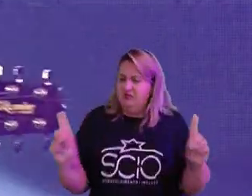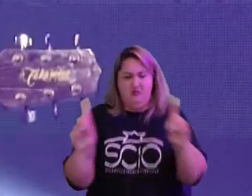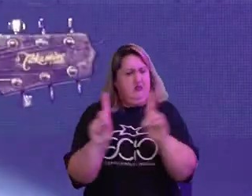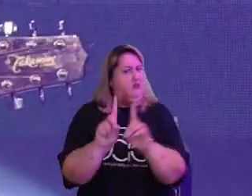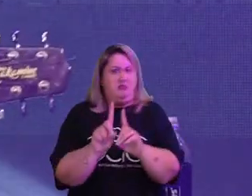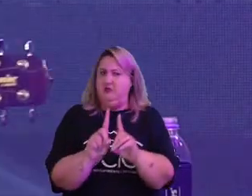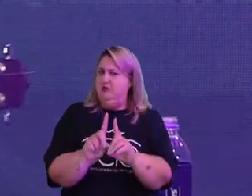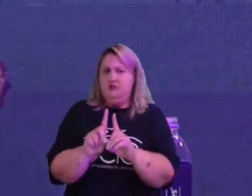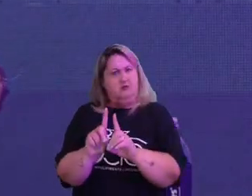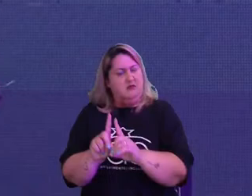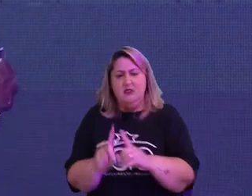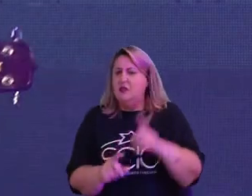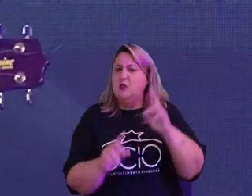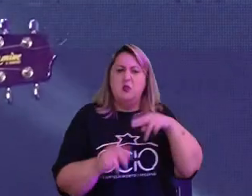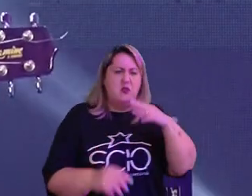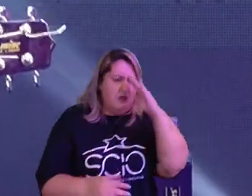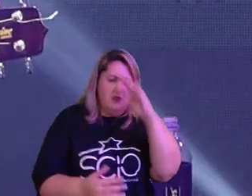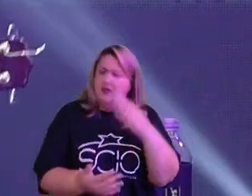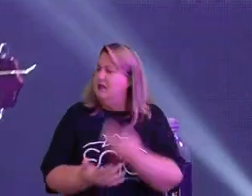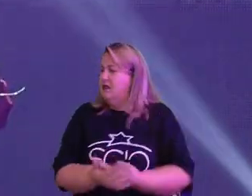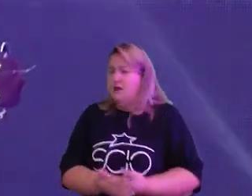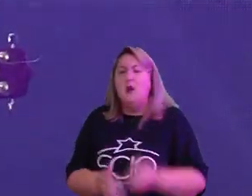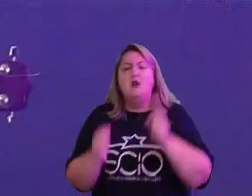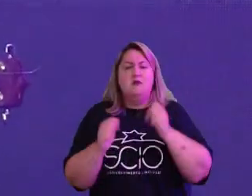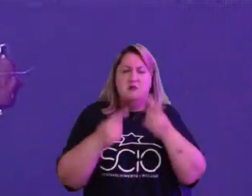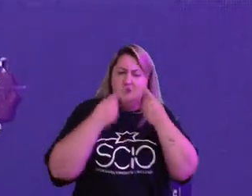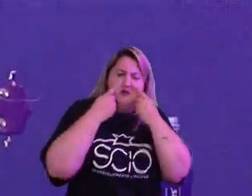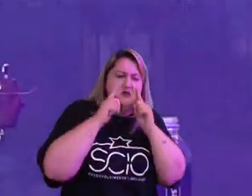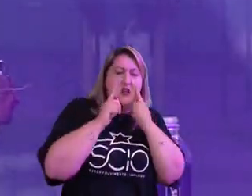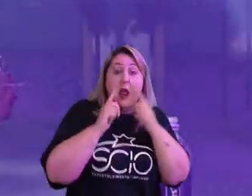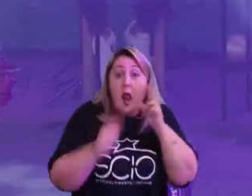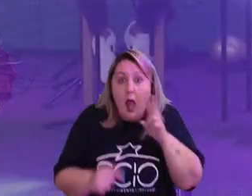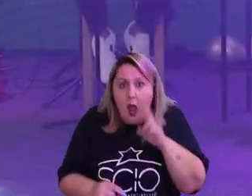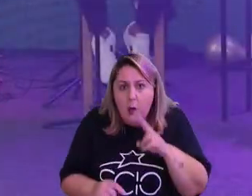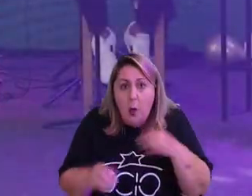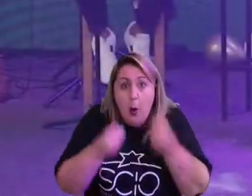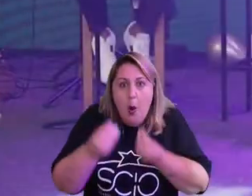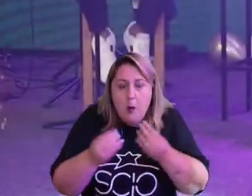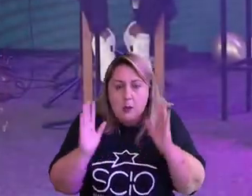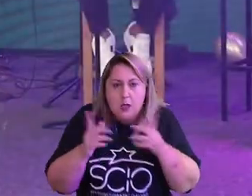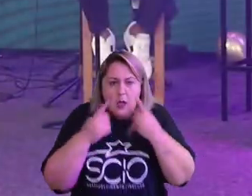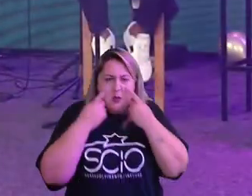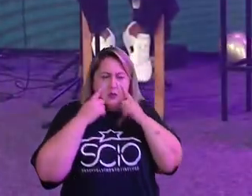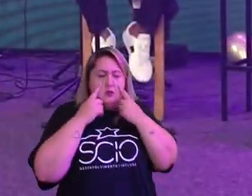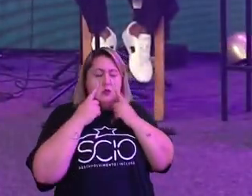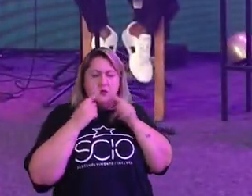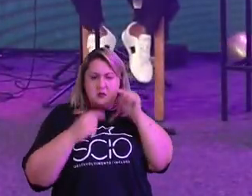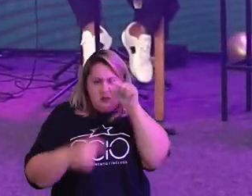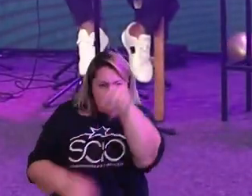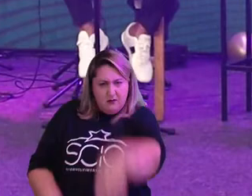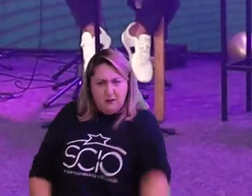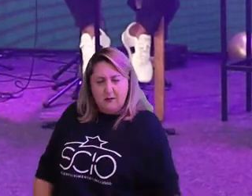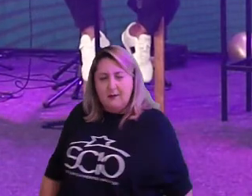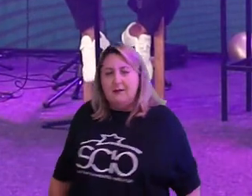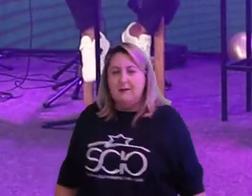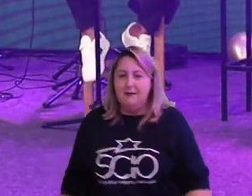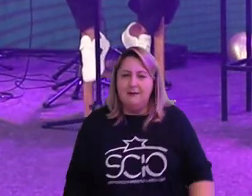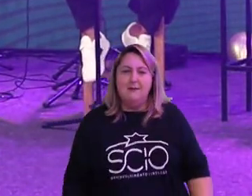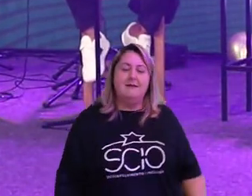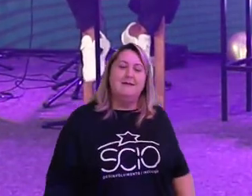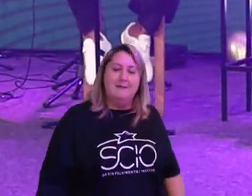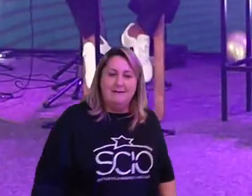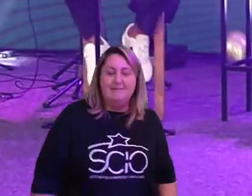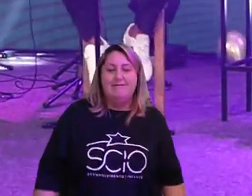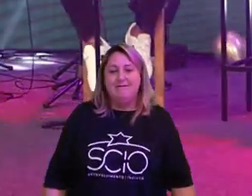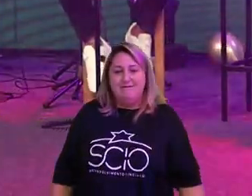você. Pode chorar, você não vai me convencer. Pode chorar, você se lembra o quanto eu chorei por você.